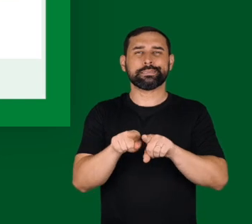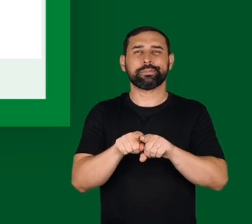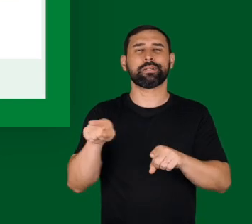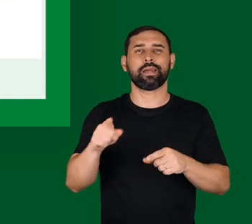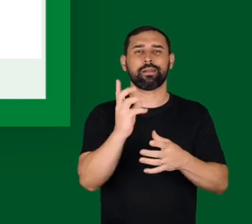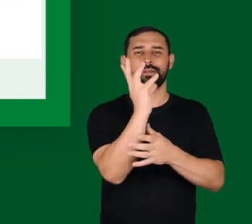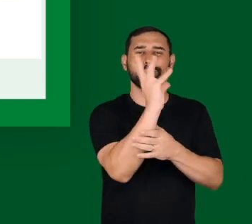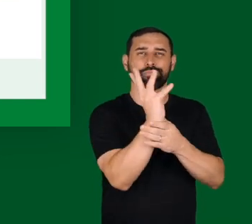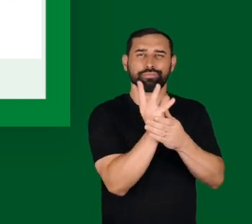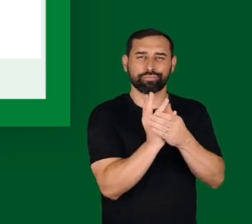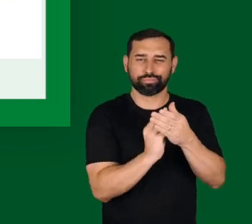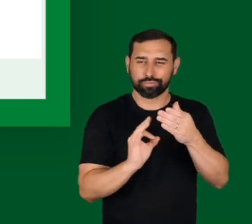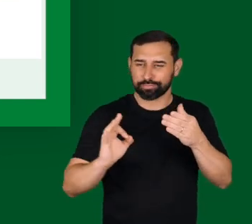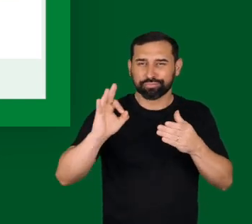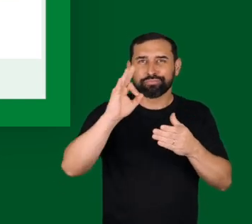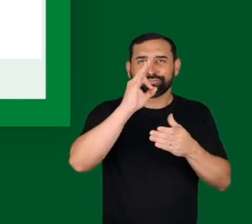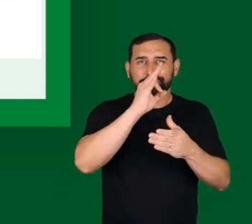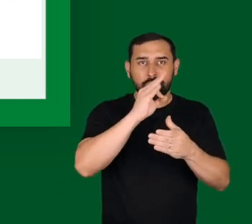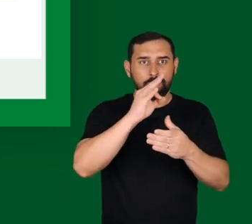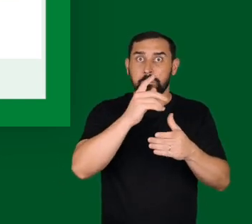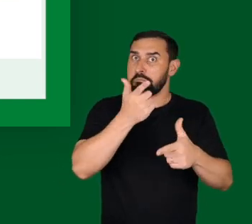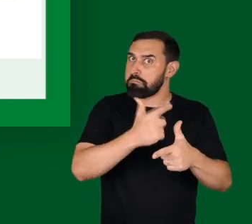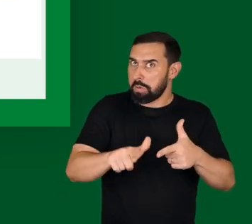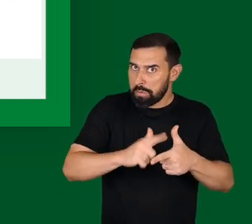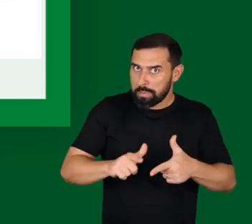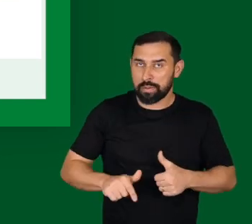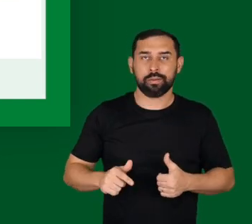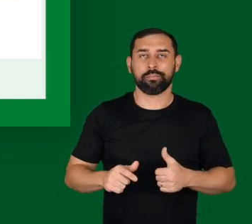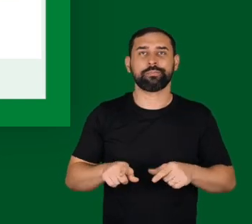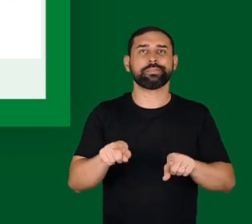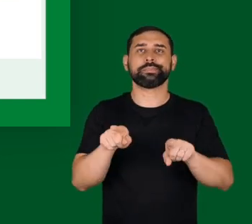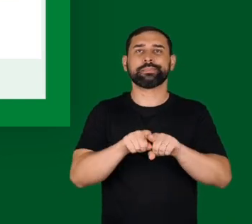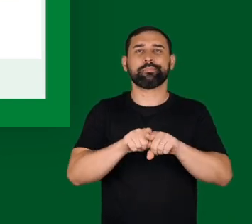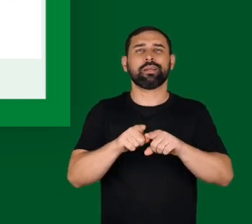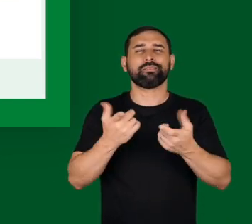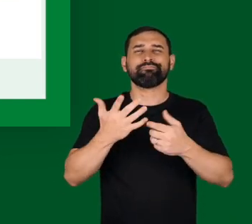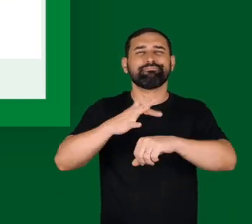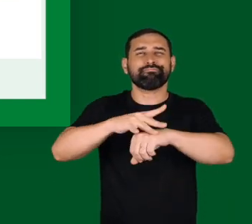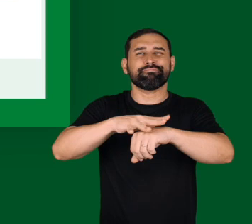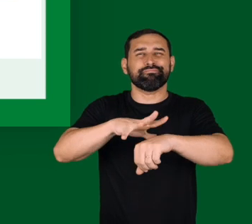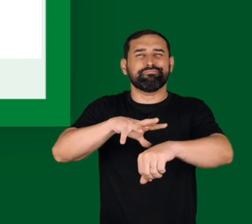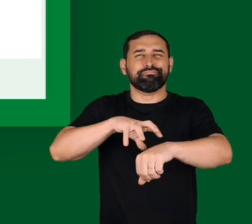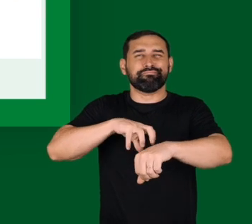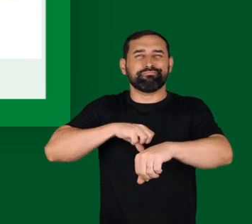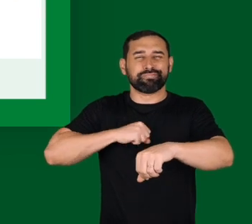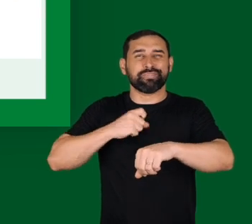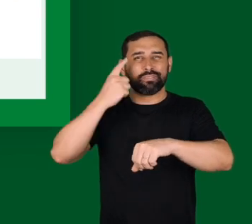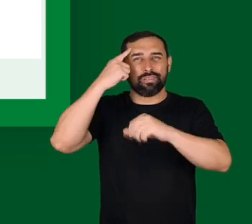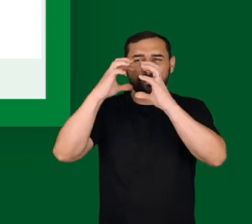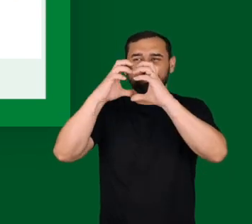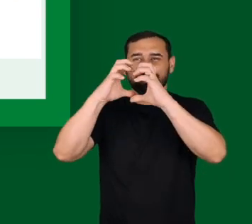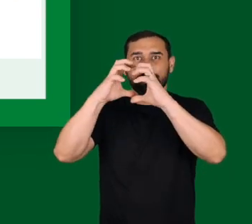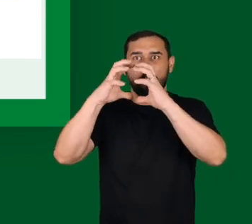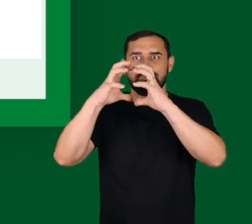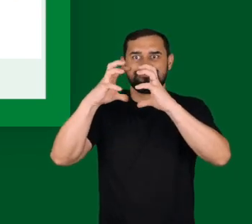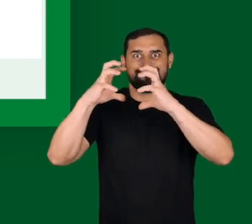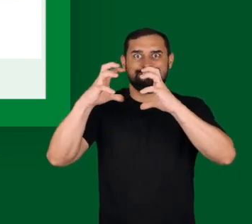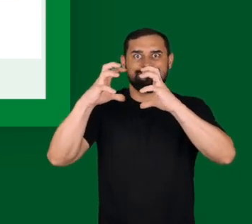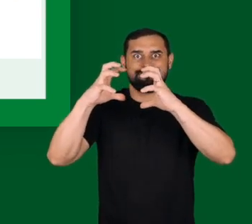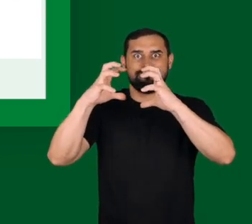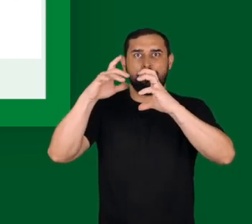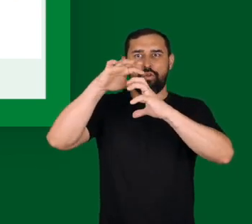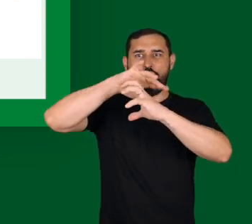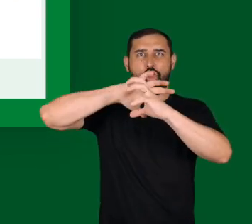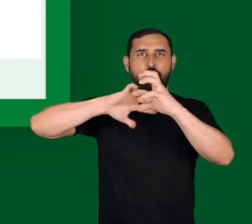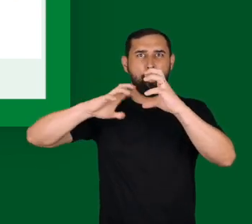hipoglicemia persistente grave, hiperglicemia, distúrbios do ciclo da ureia, a infecção, a sepse, sempre pode